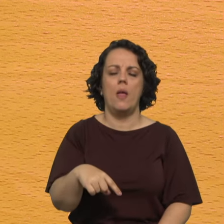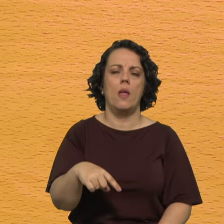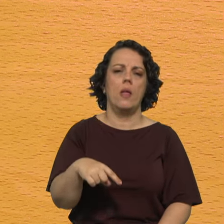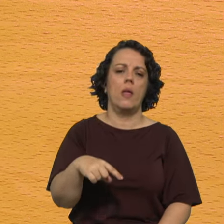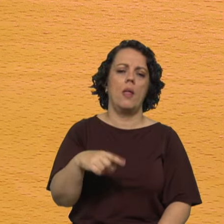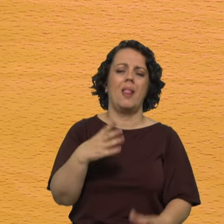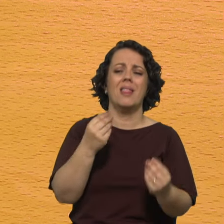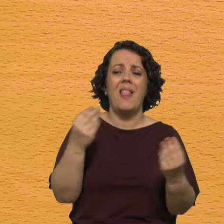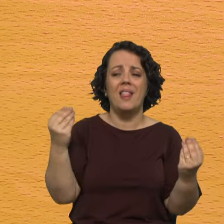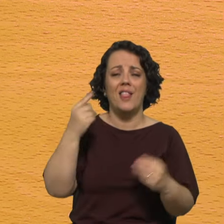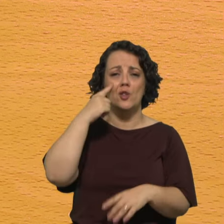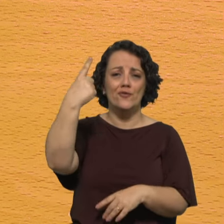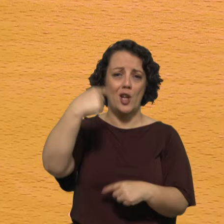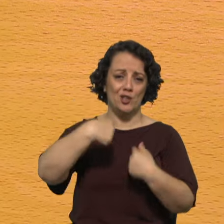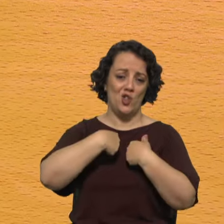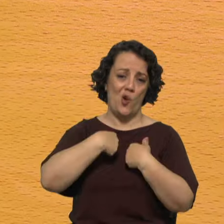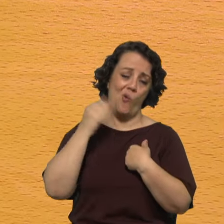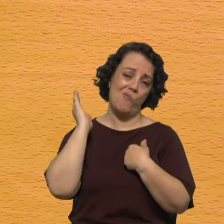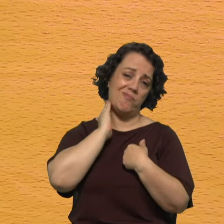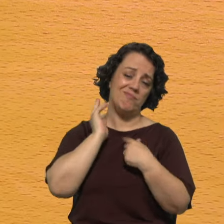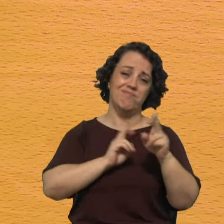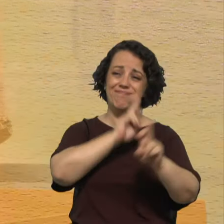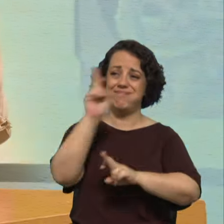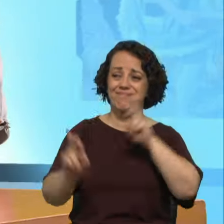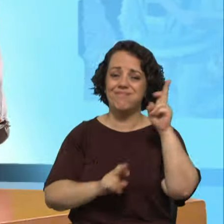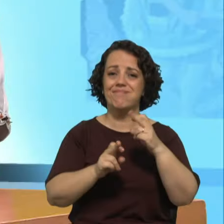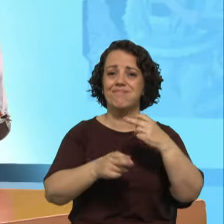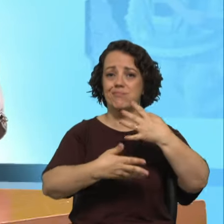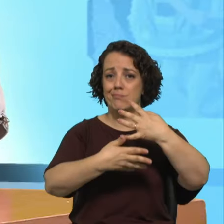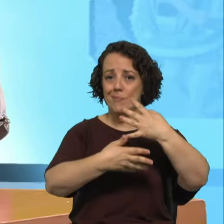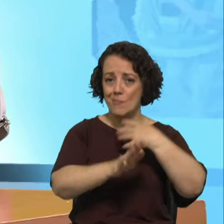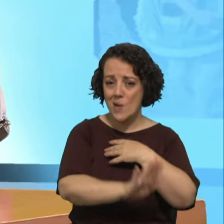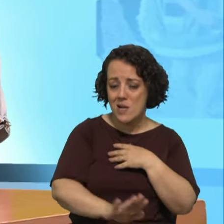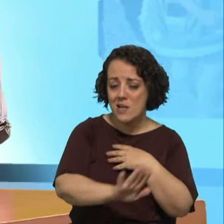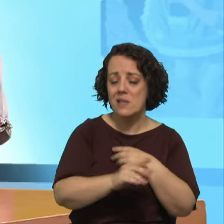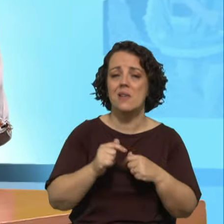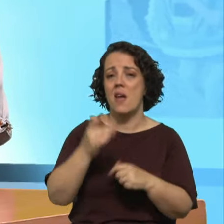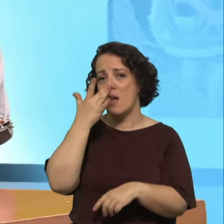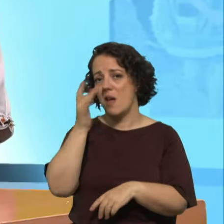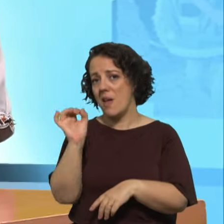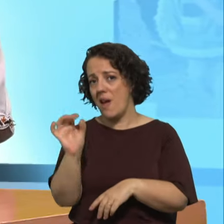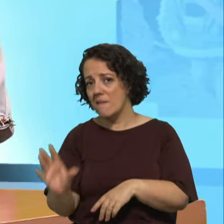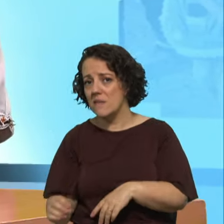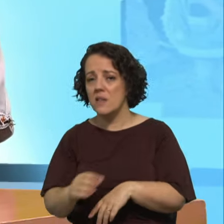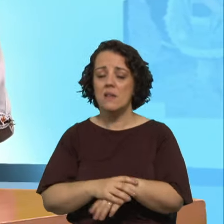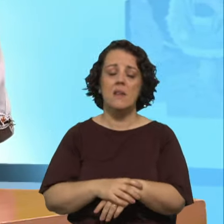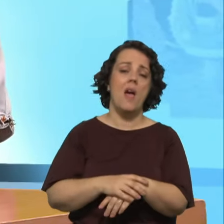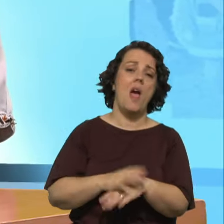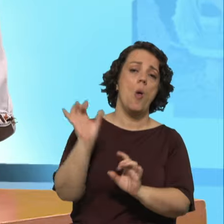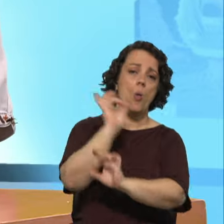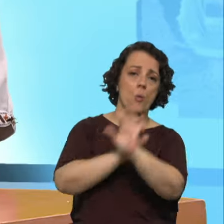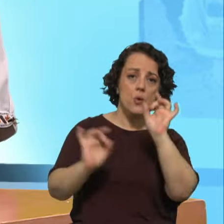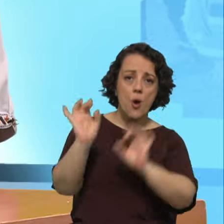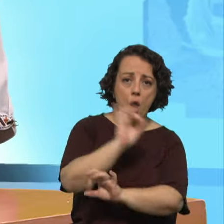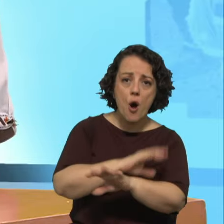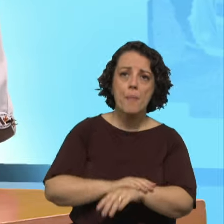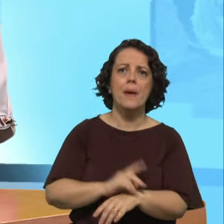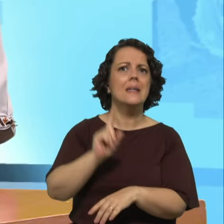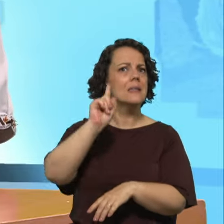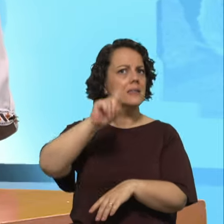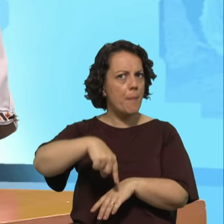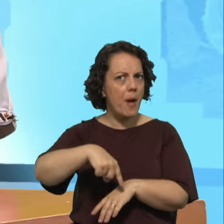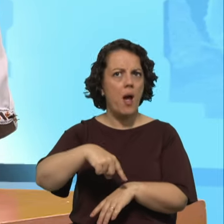como missão eu tenho que fazer à América Latina à África aqui aqui à Europa podemos encontrar e eventos